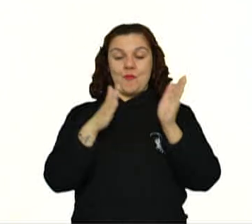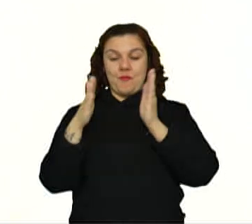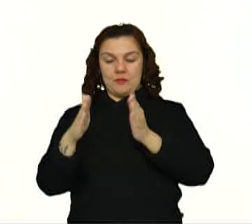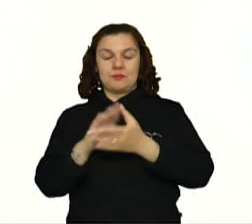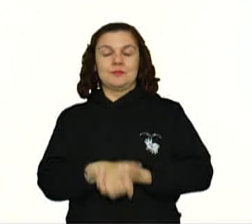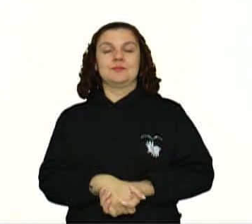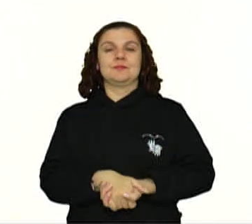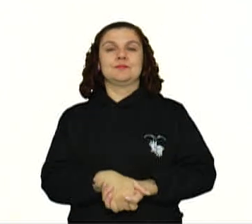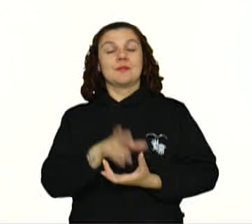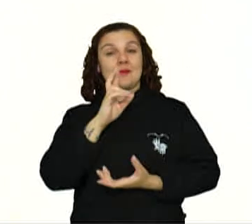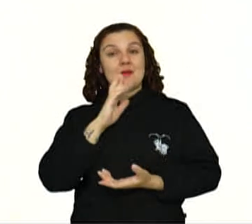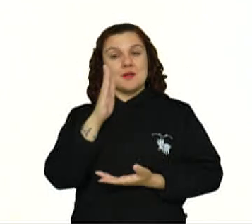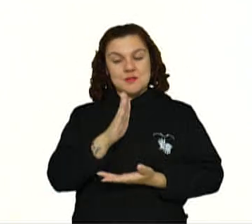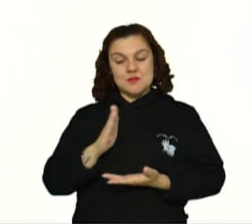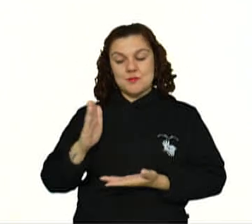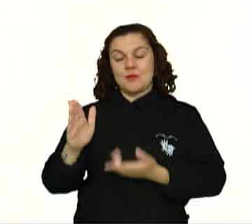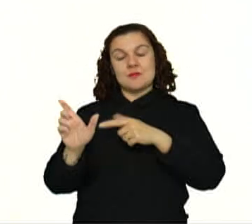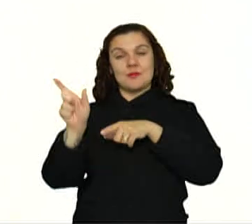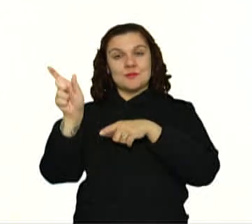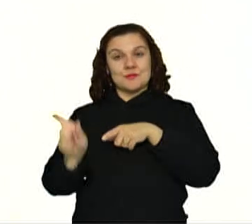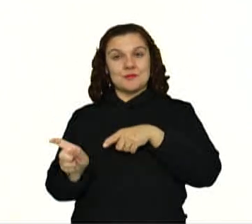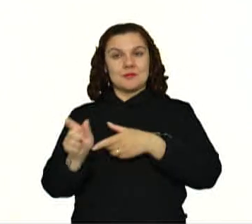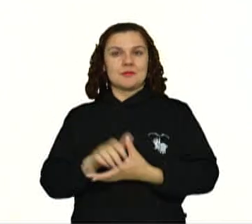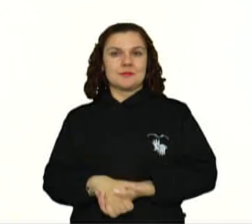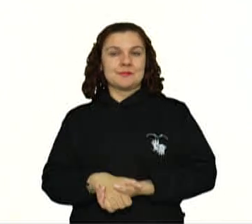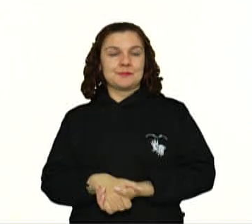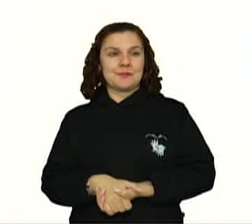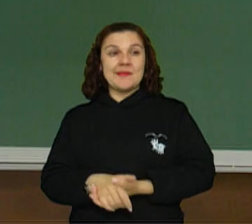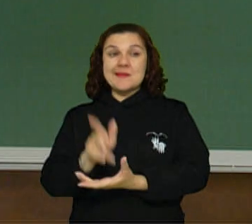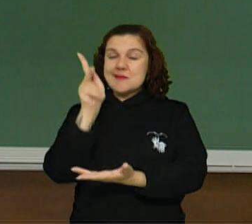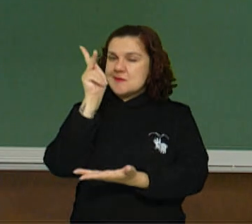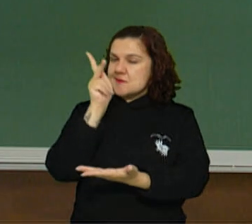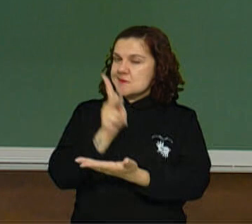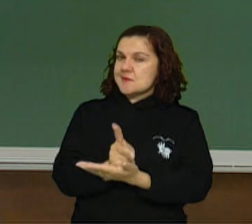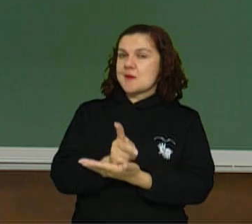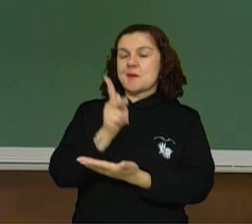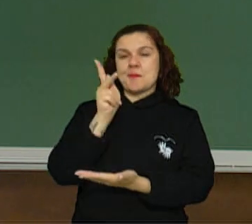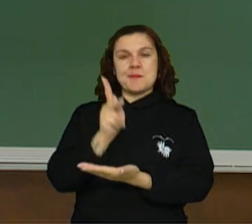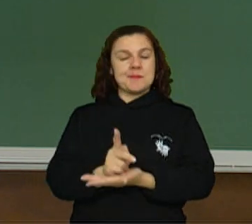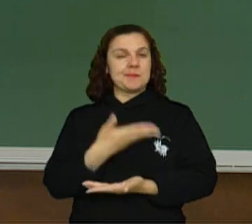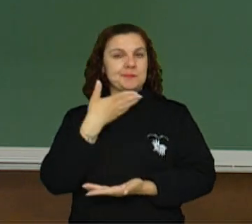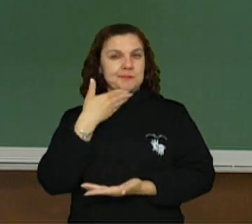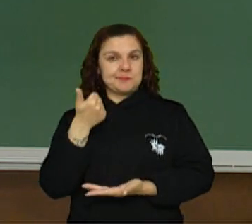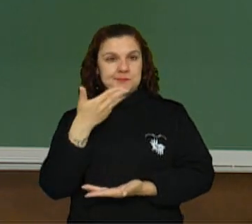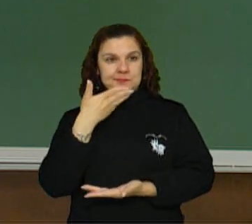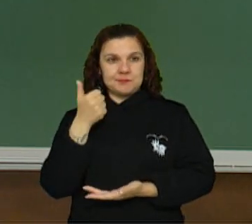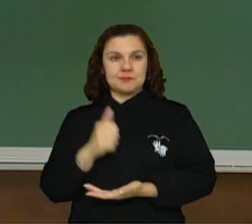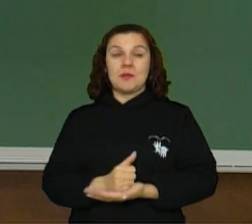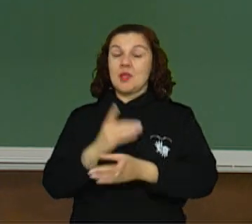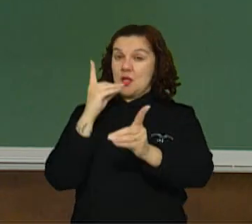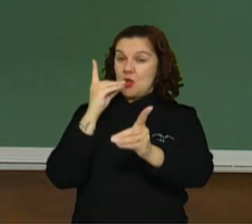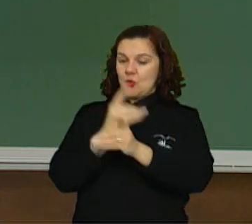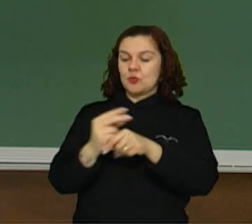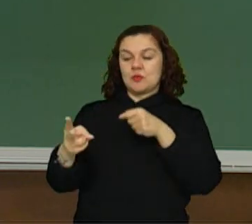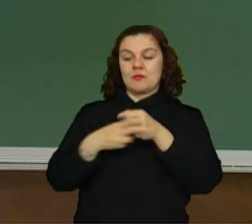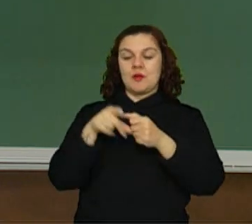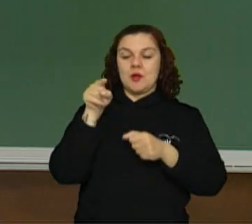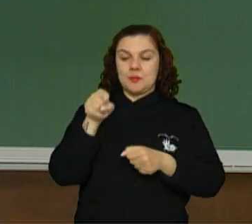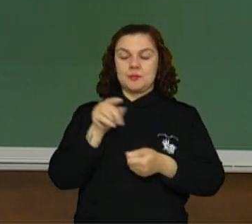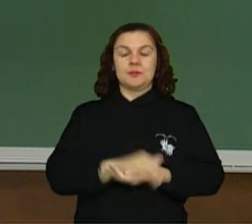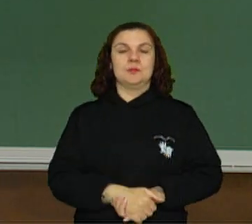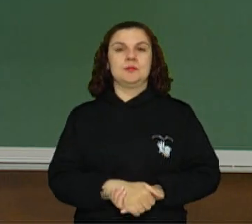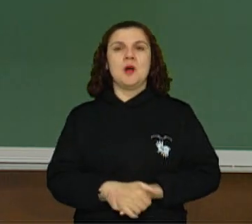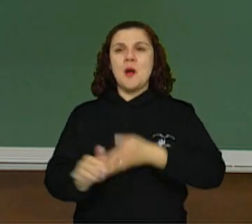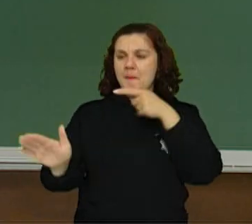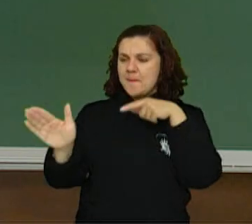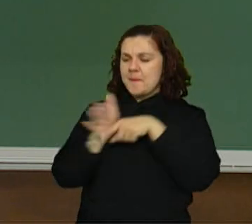a resposta será o sujeito. Então é sempre muito fácil. Localize o verbo. Faça